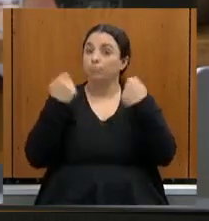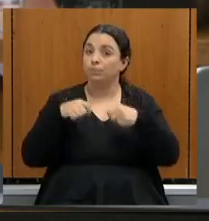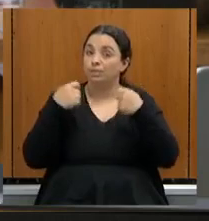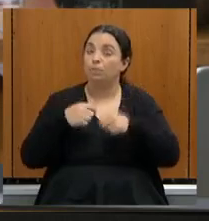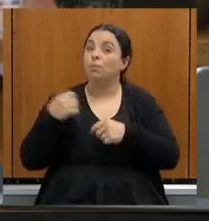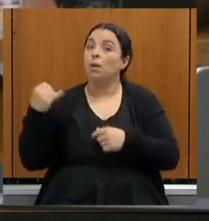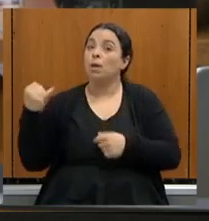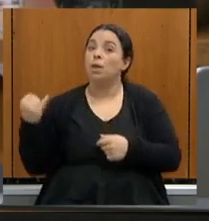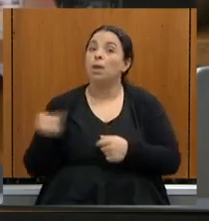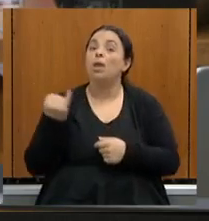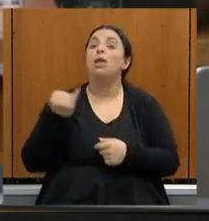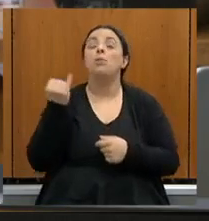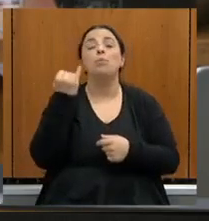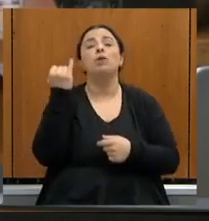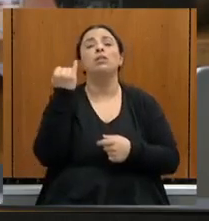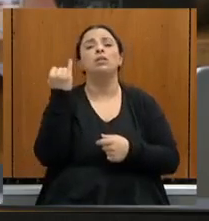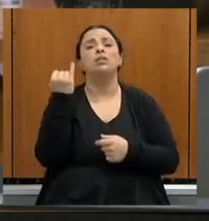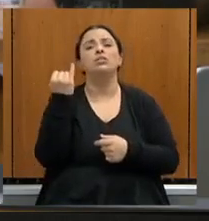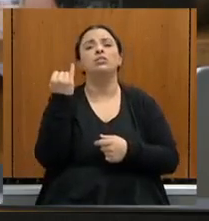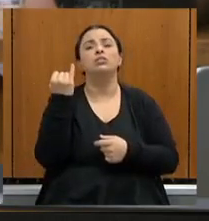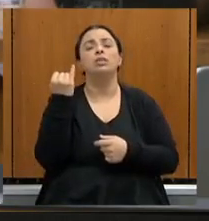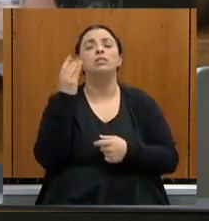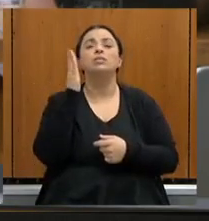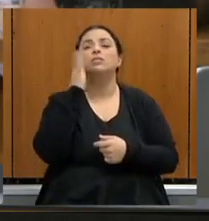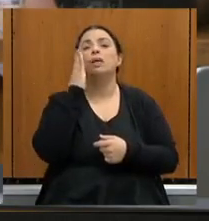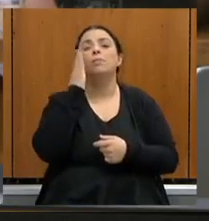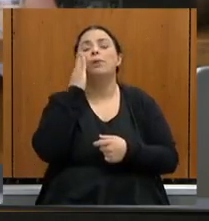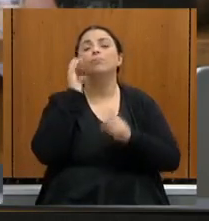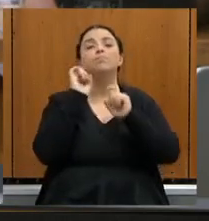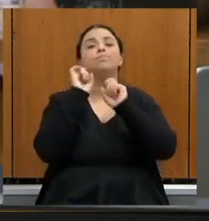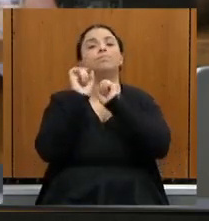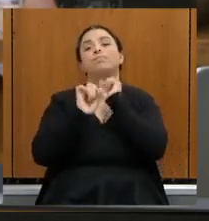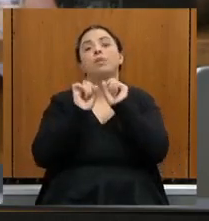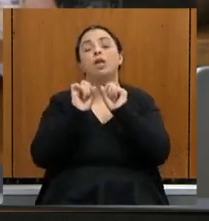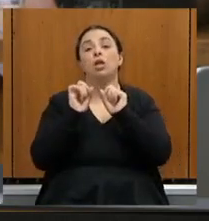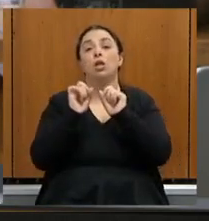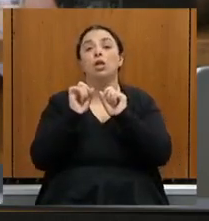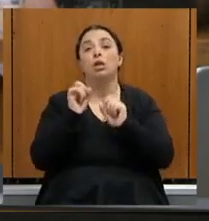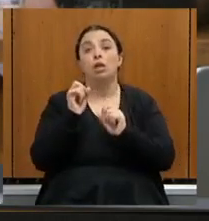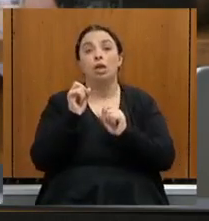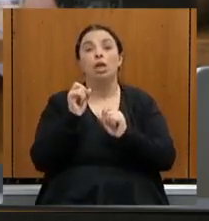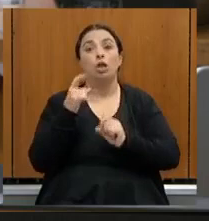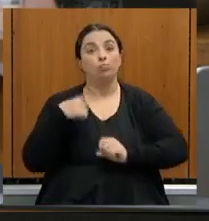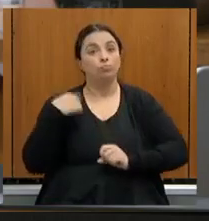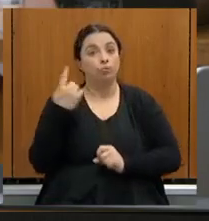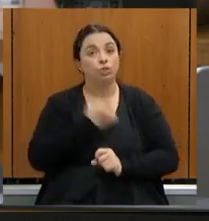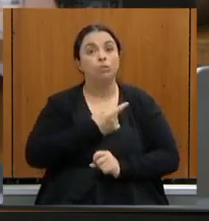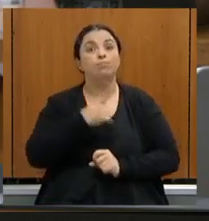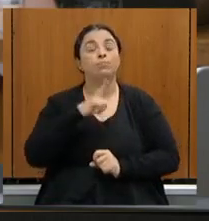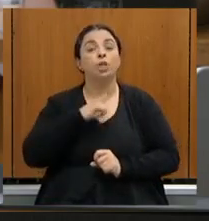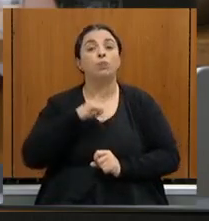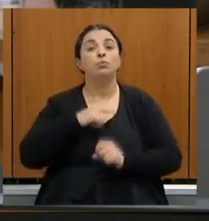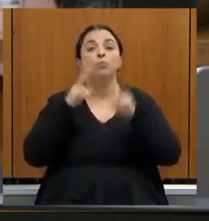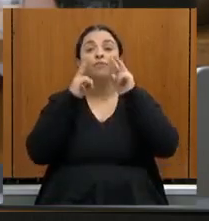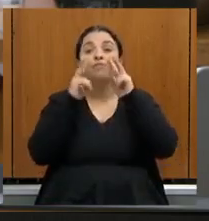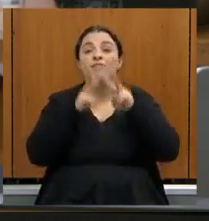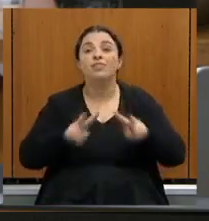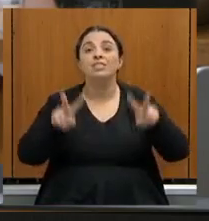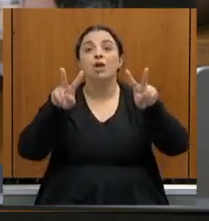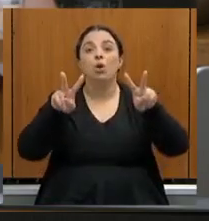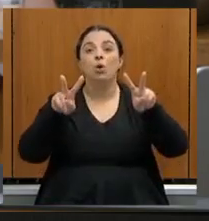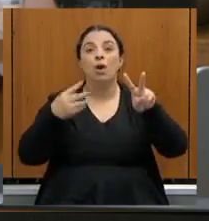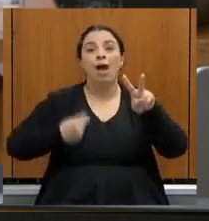deputado Wendel que a gente tenha uma visão mais humanista da vida